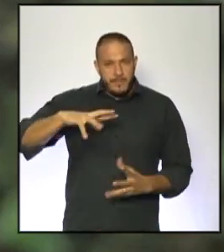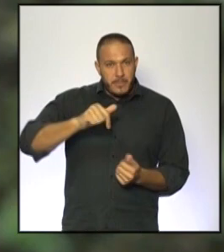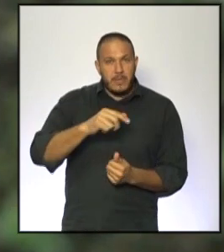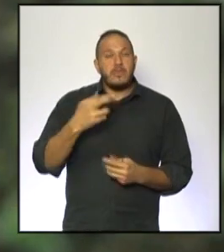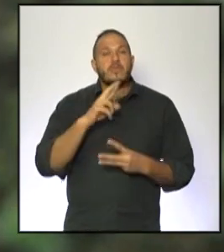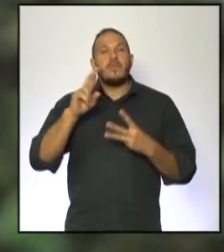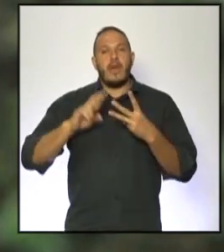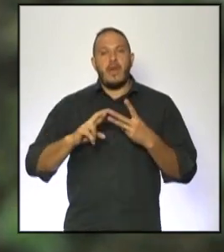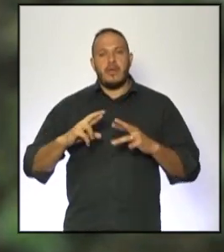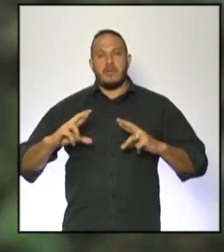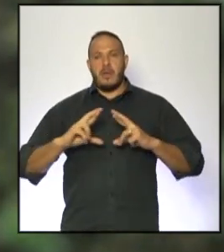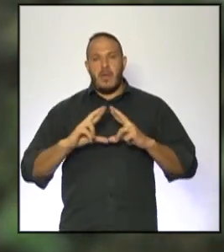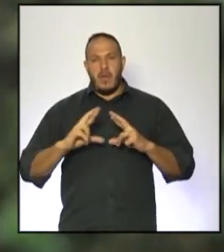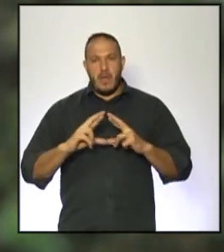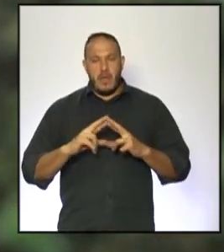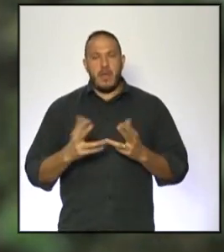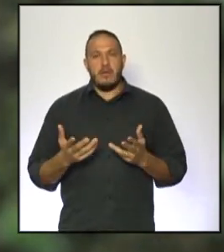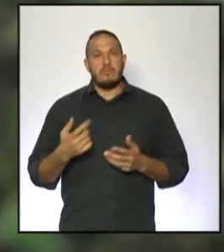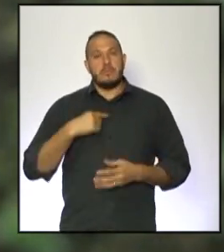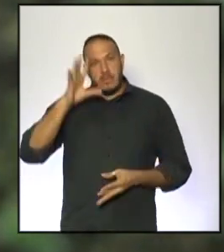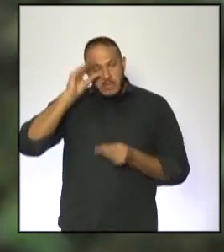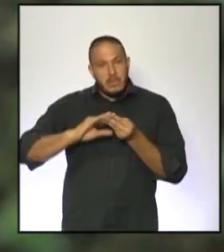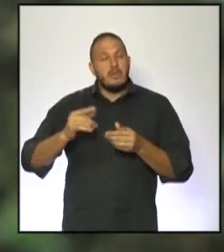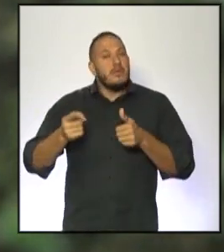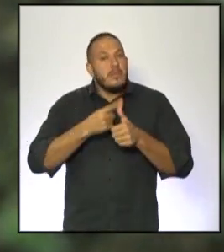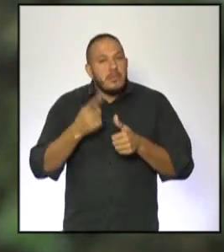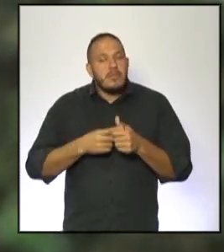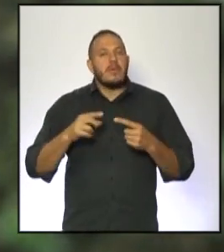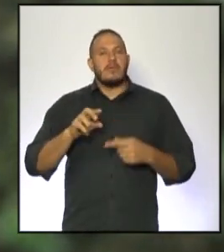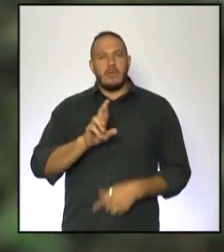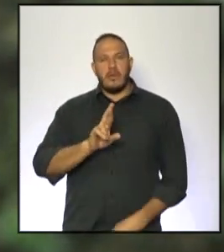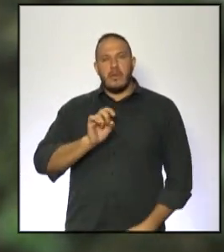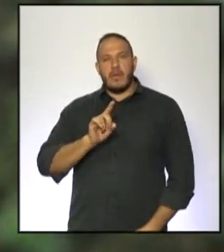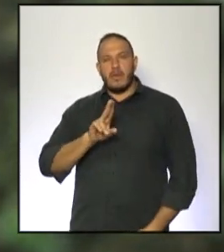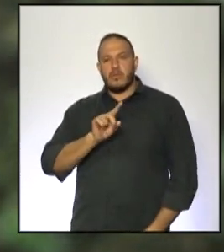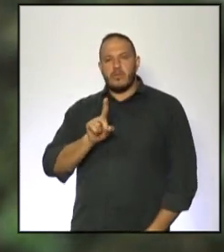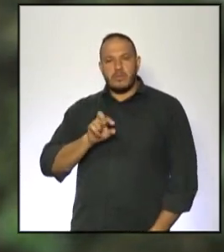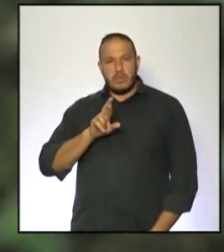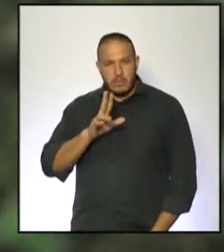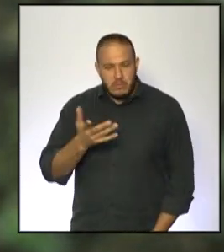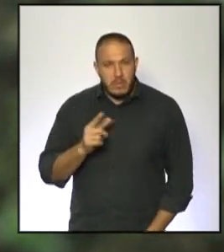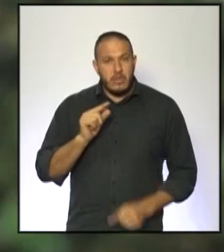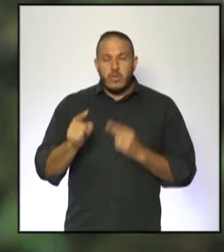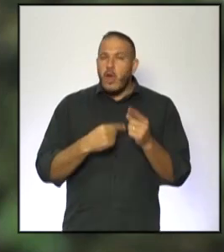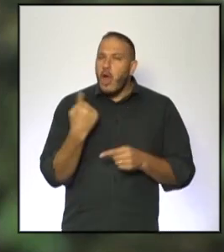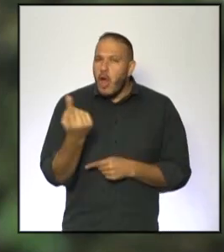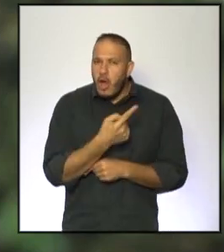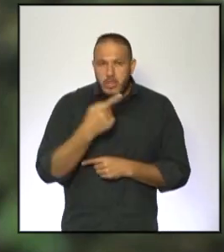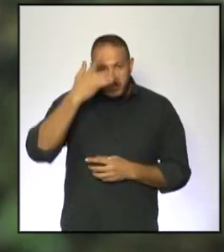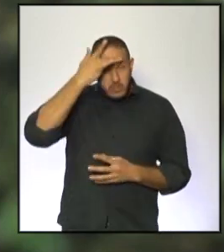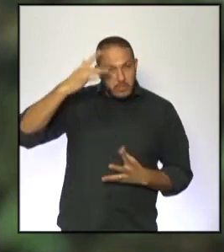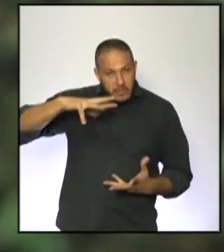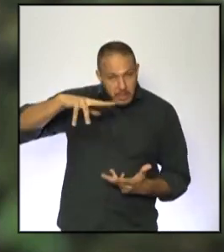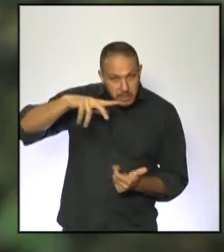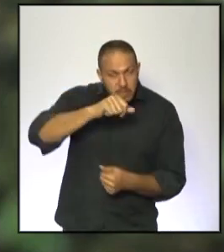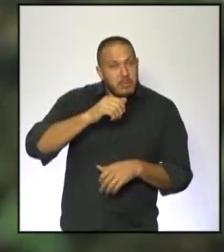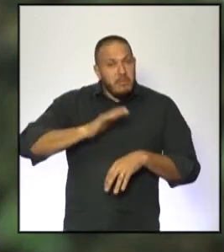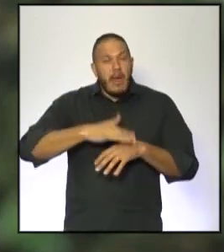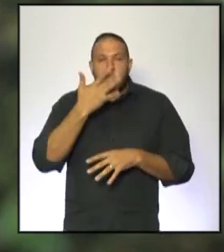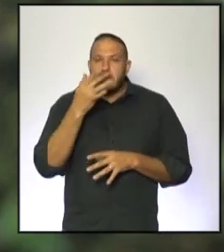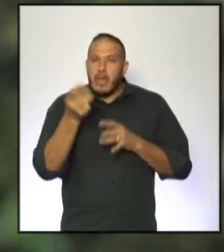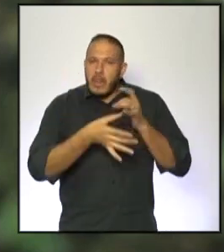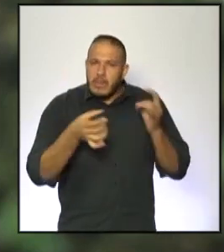reciclagem. Vamos entender o primeiro R, de reduzir. Somos a espécie no planeta que mais lixo